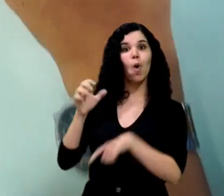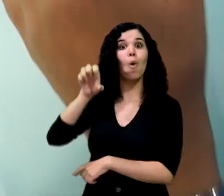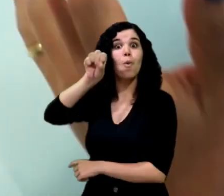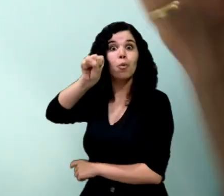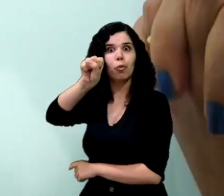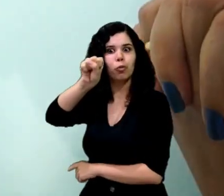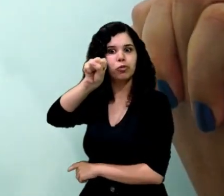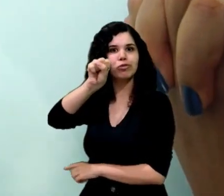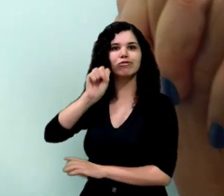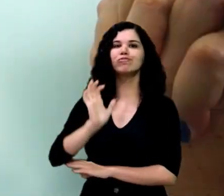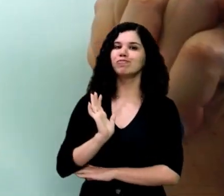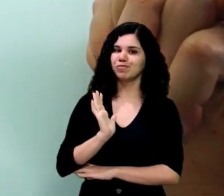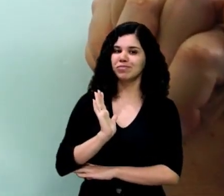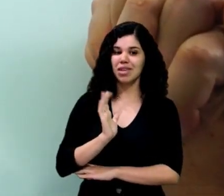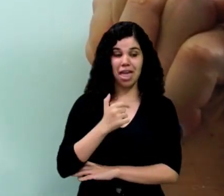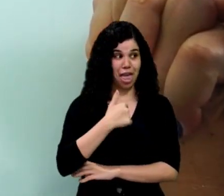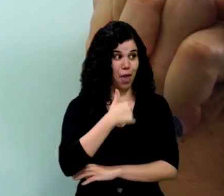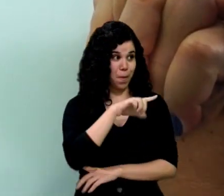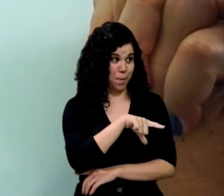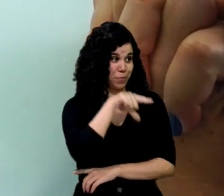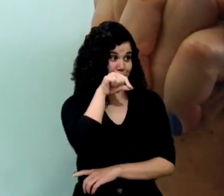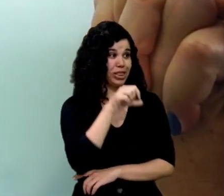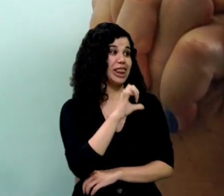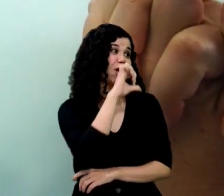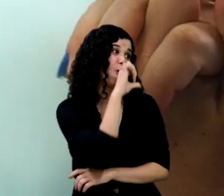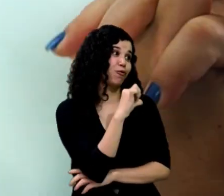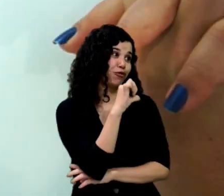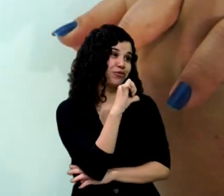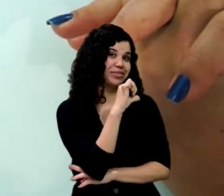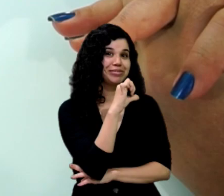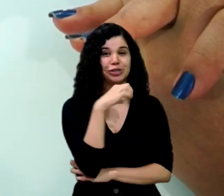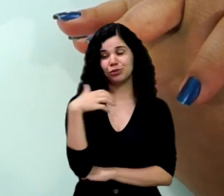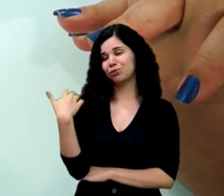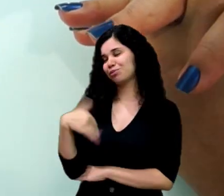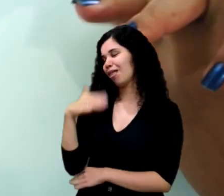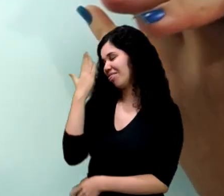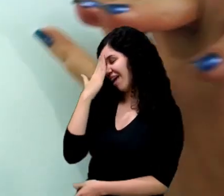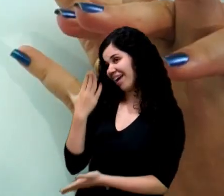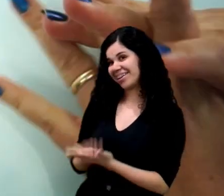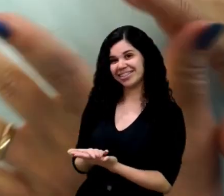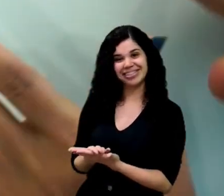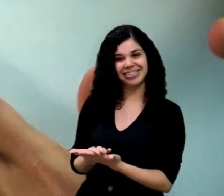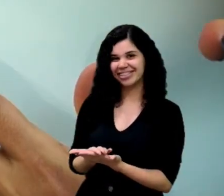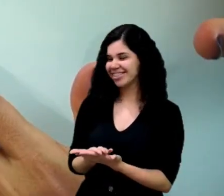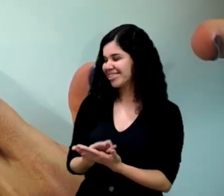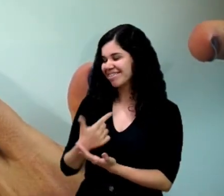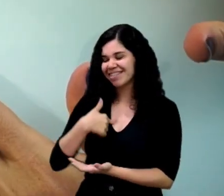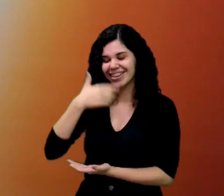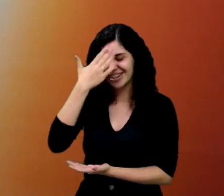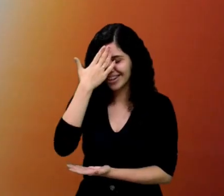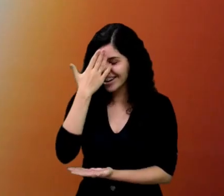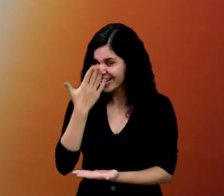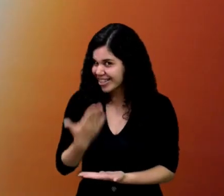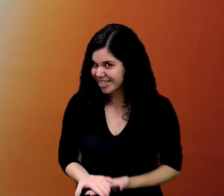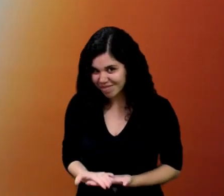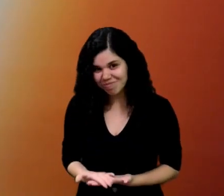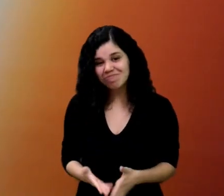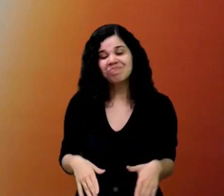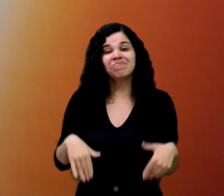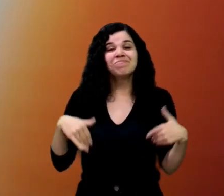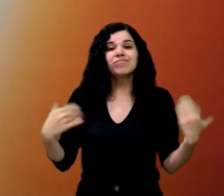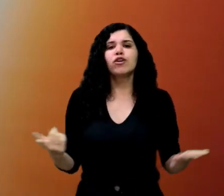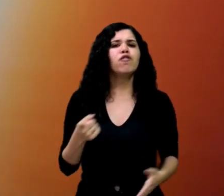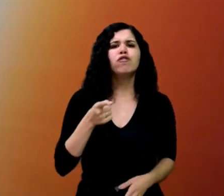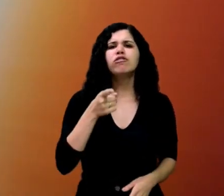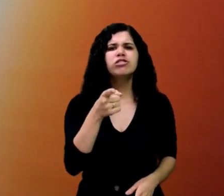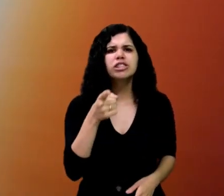é, professora Kátia, só que eu peguei o número 9. Ai, não acredito. Não acredito. E aí, você que